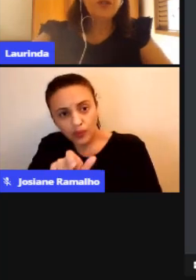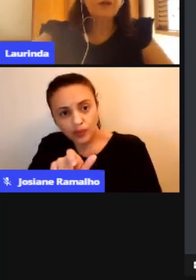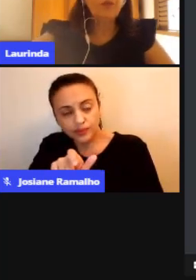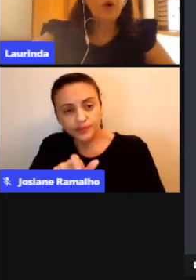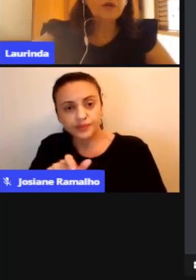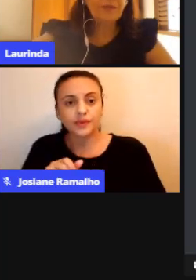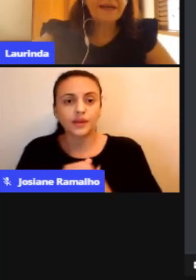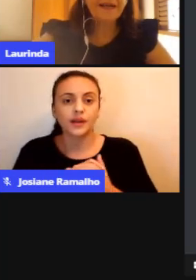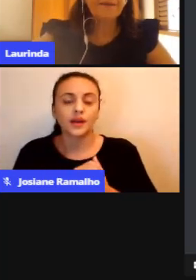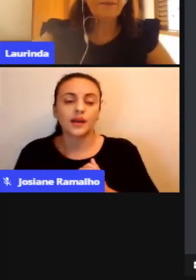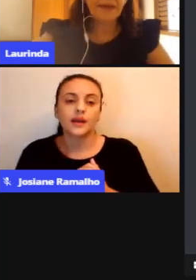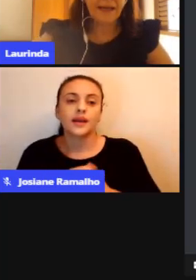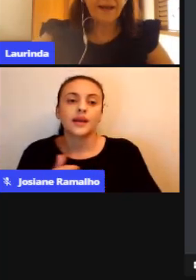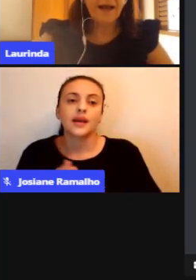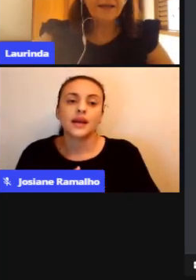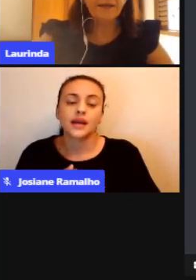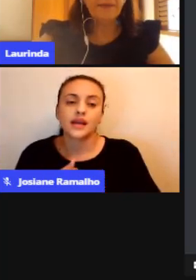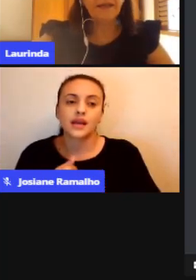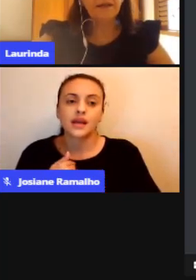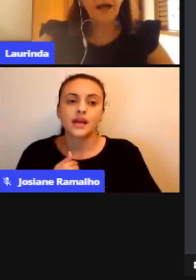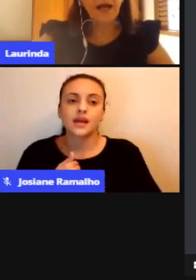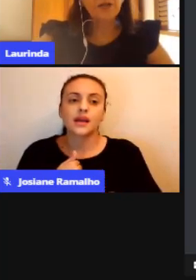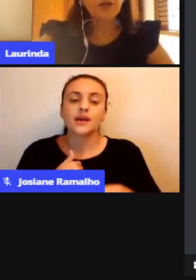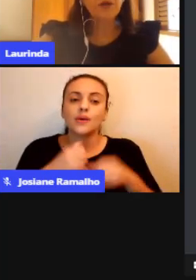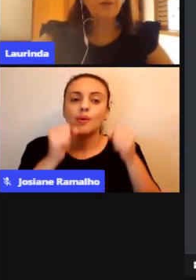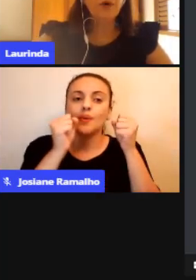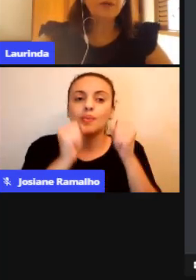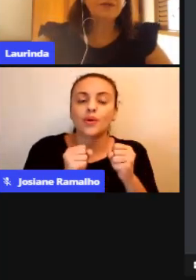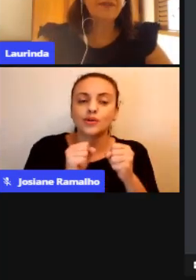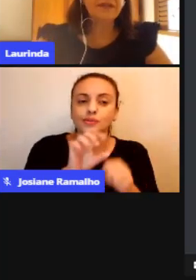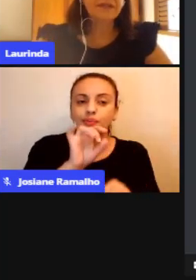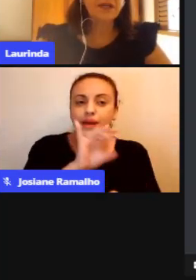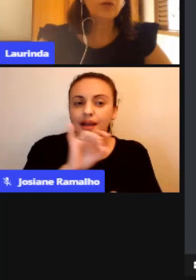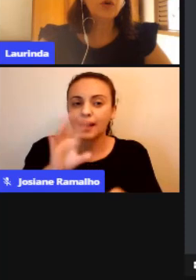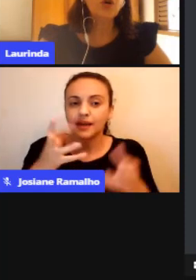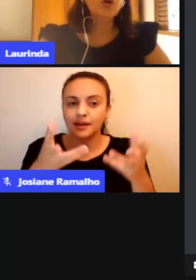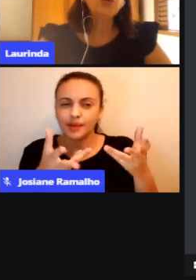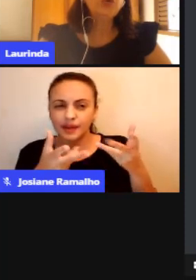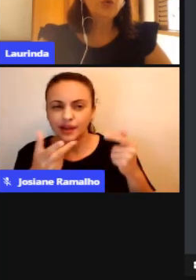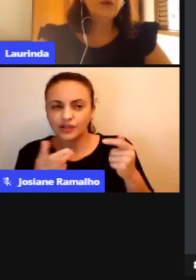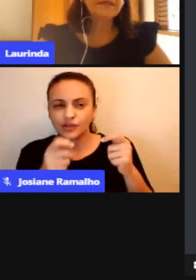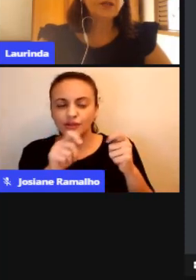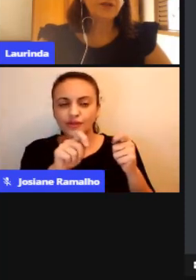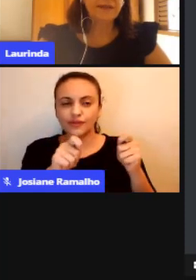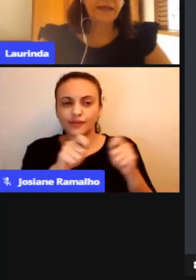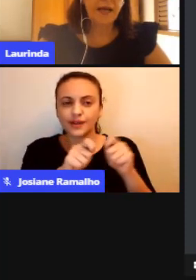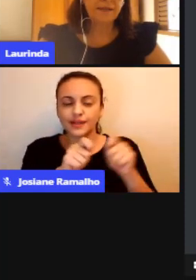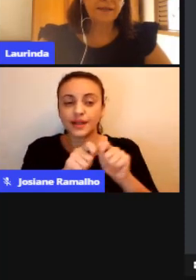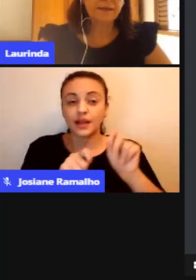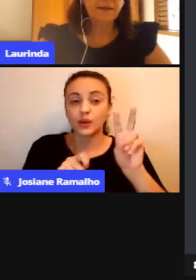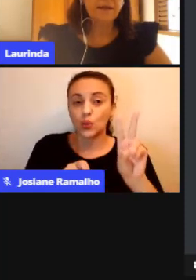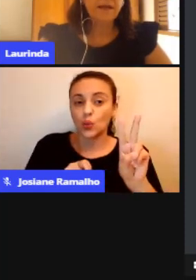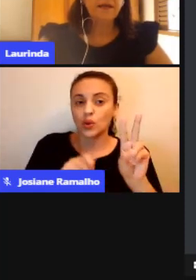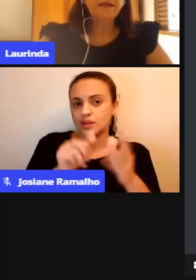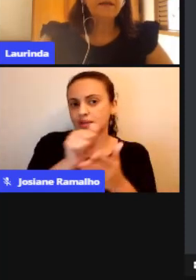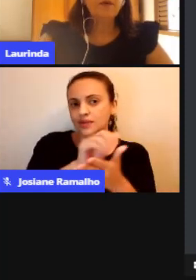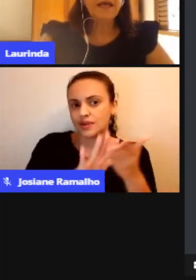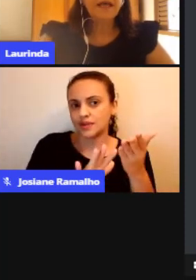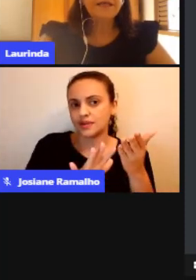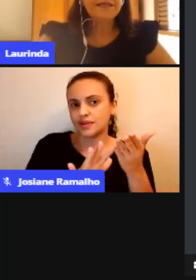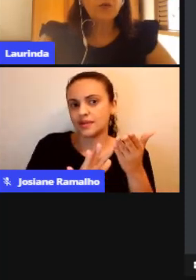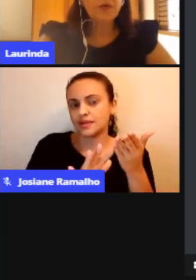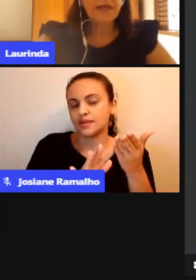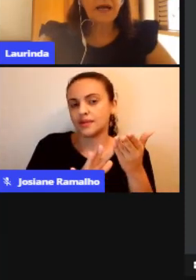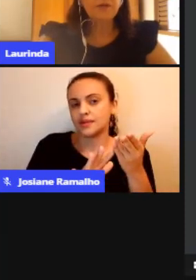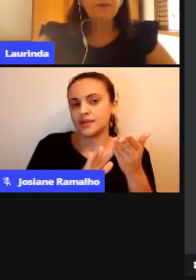portfólio, eu posso para cada habilidade, eu posso estar fazendo 2 atividades.